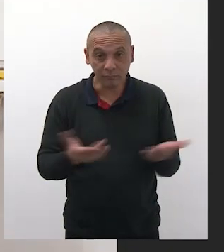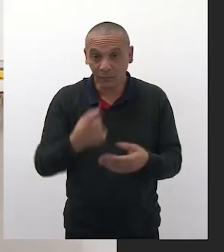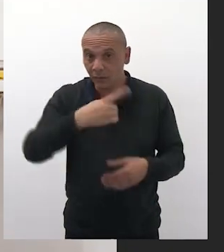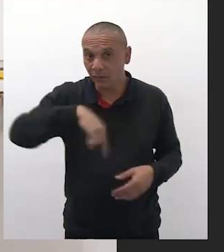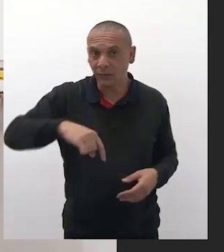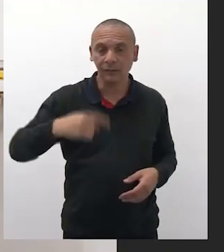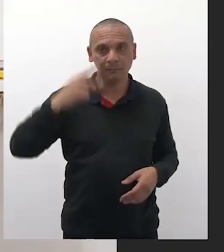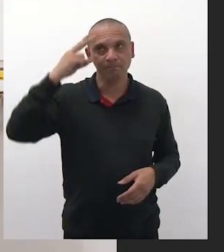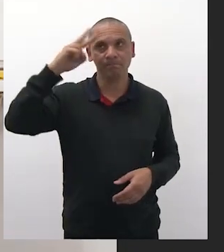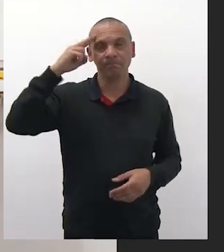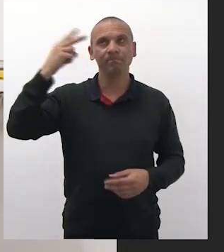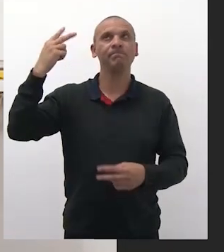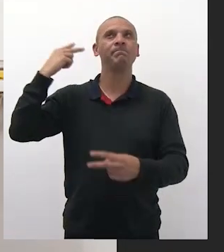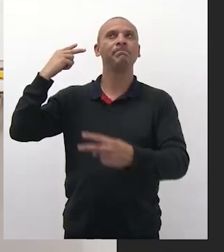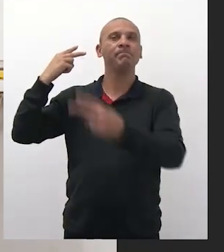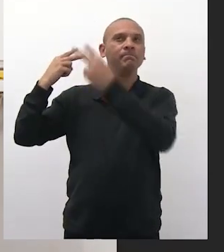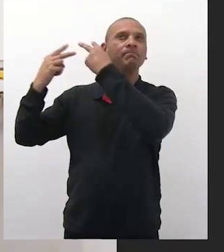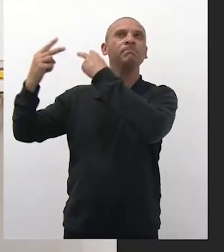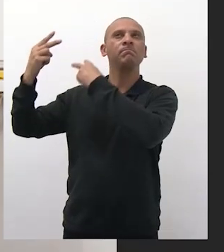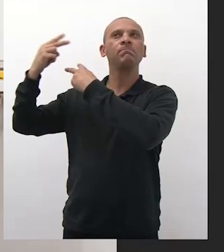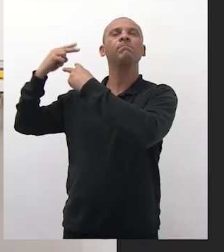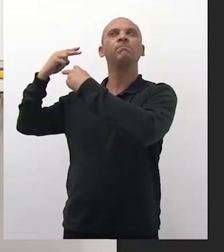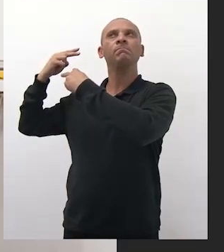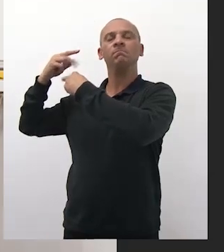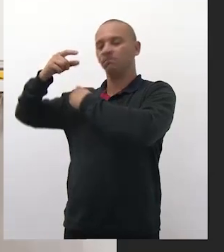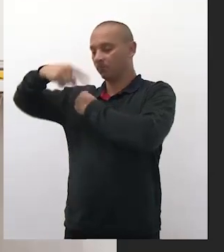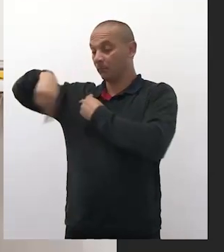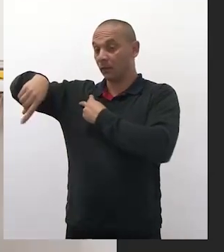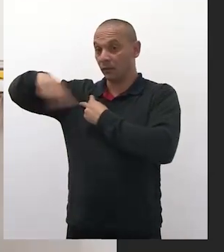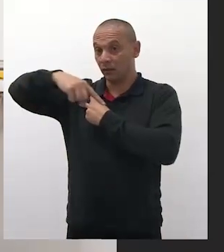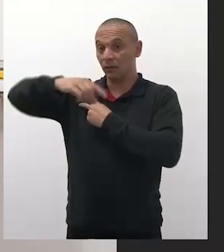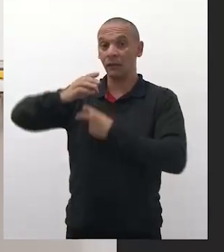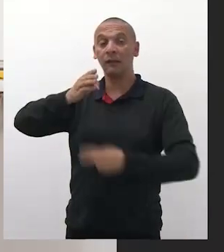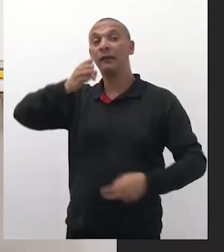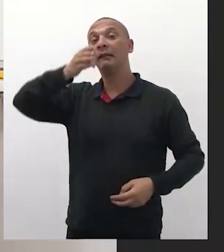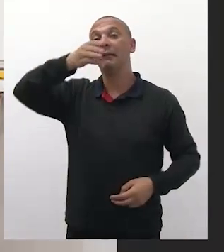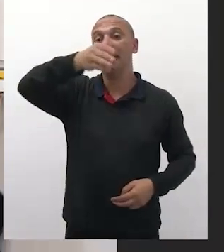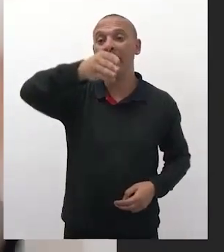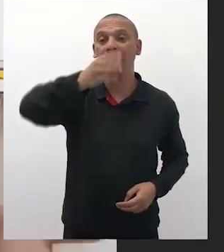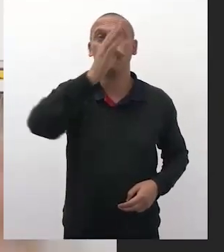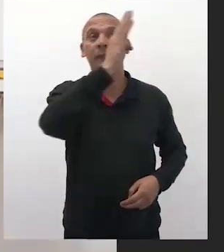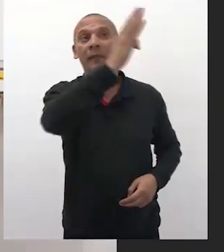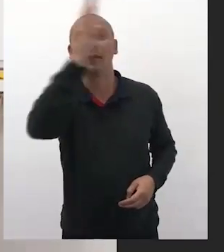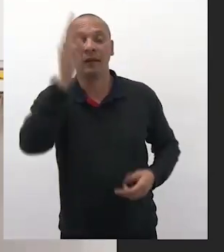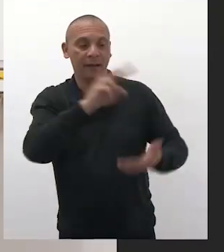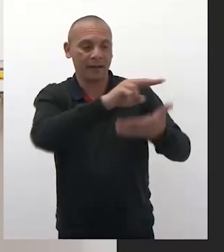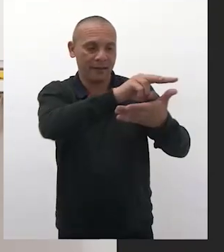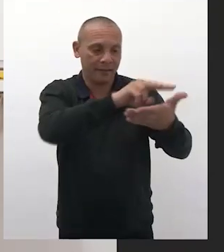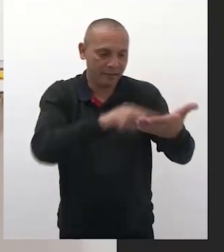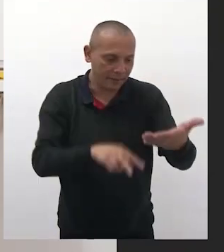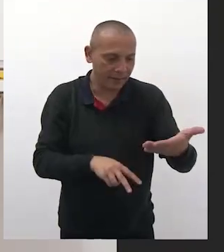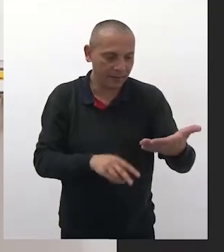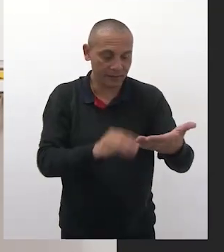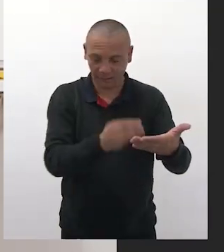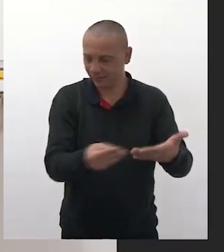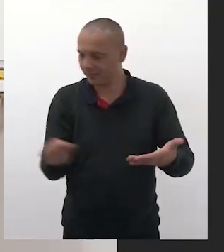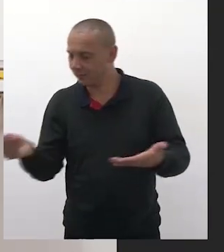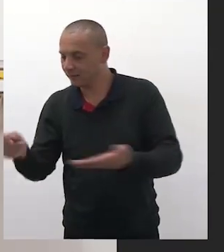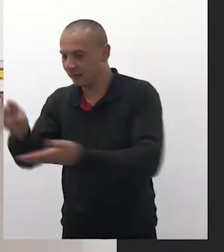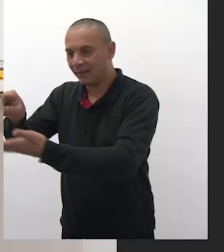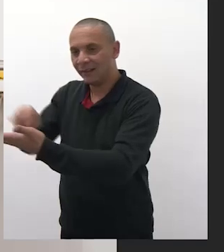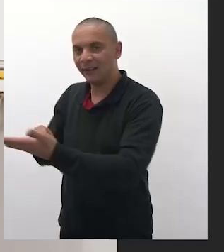eu recordo muito daquele momento em que a gente ia ler, que um lia, o outro, sabe, porque a